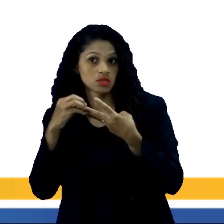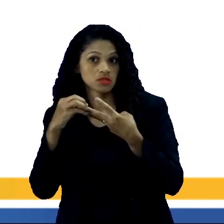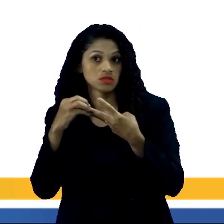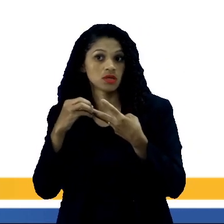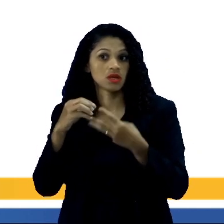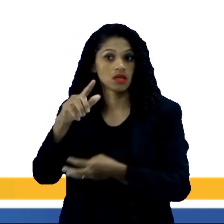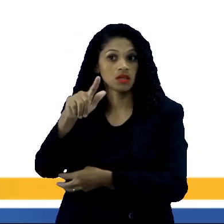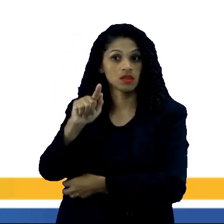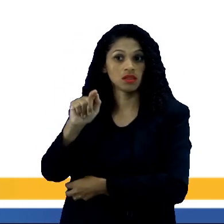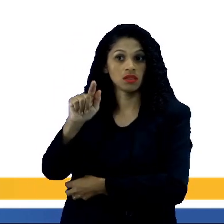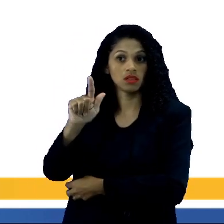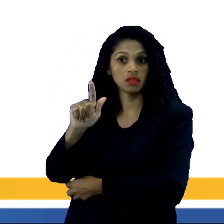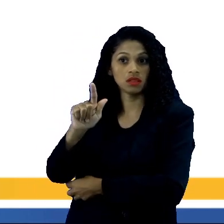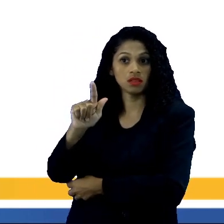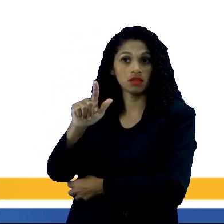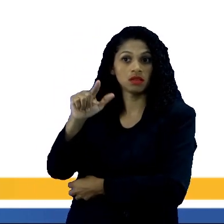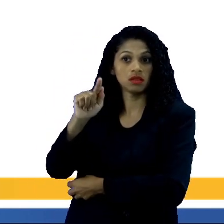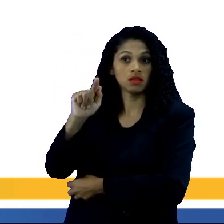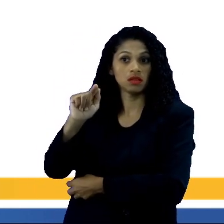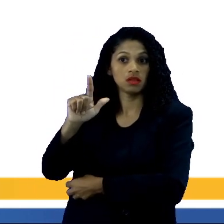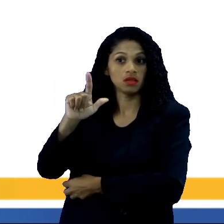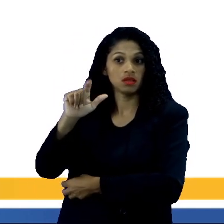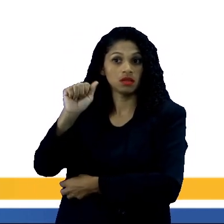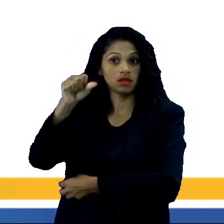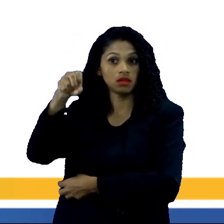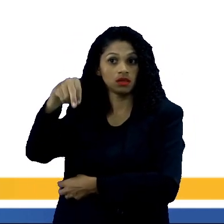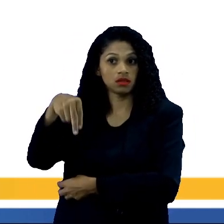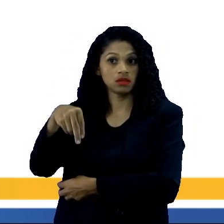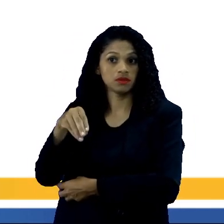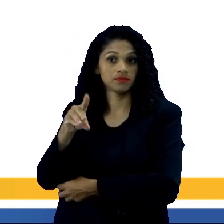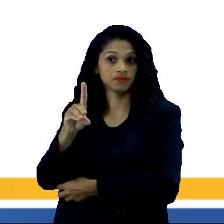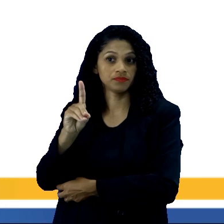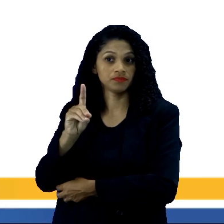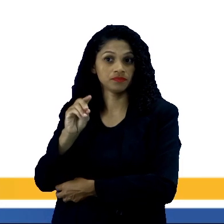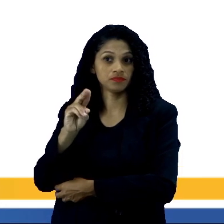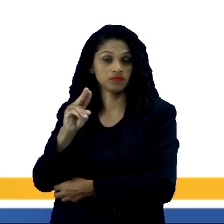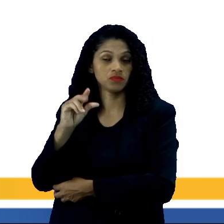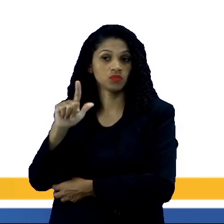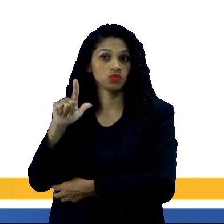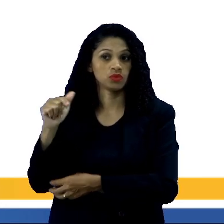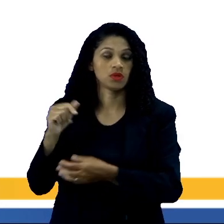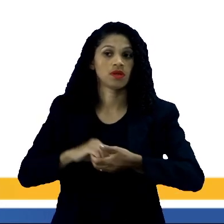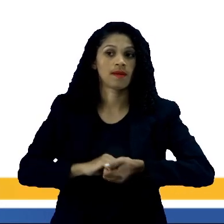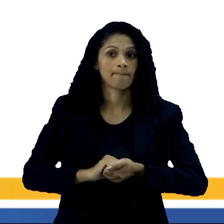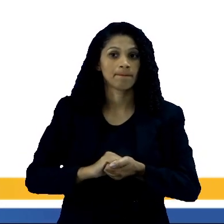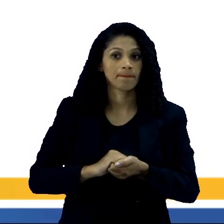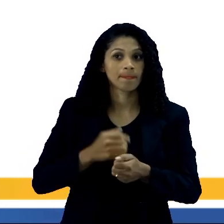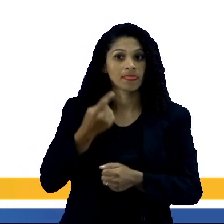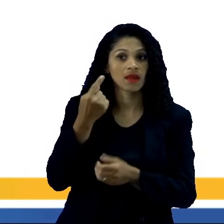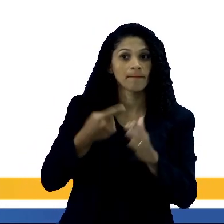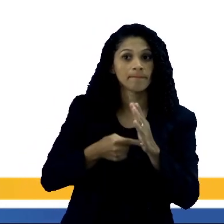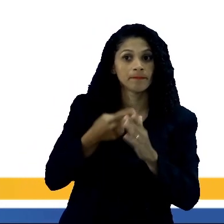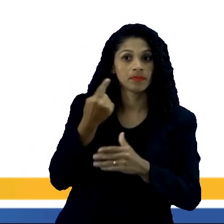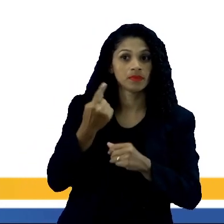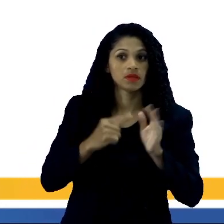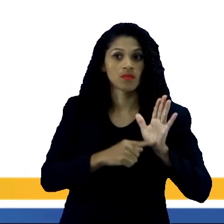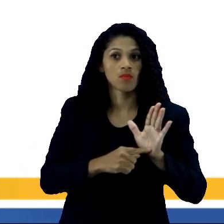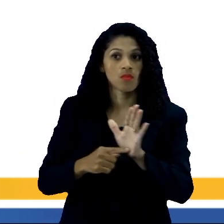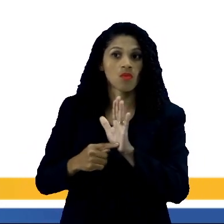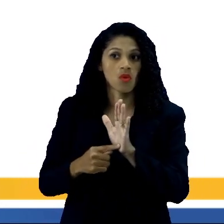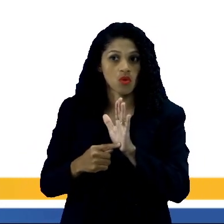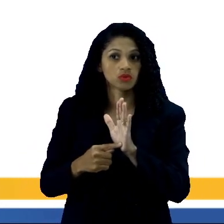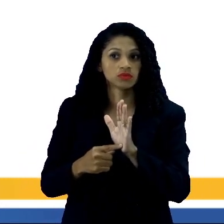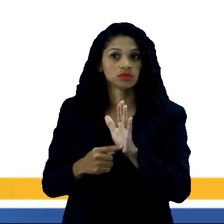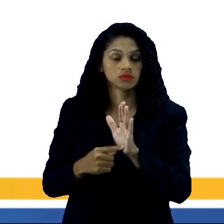neurônio ele não é meio que contínuo. Já na segunda, está mostrando como que o neurônio vai auxiliar aí no funcionamento